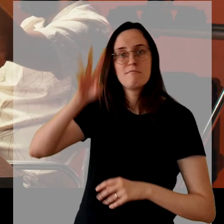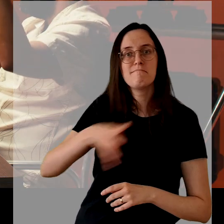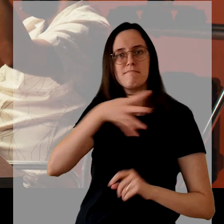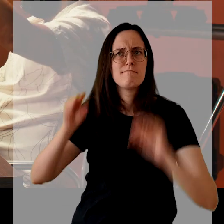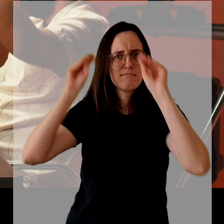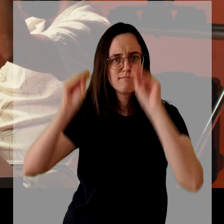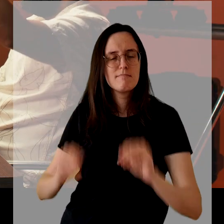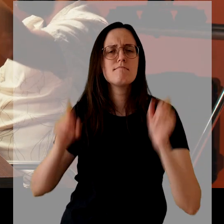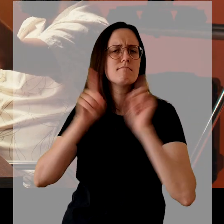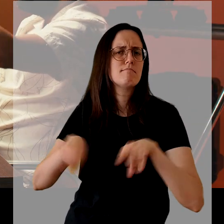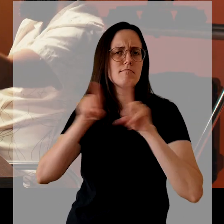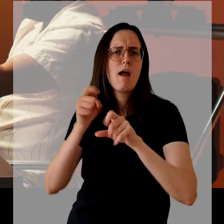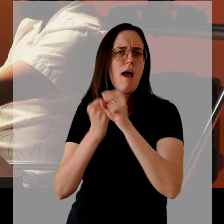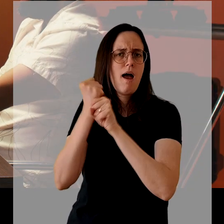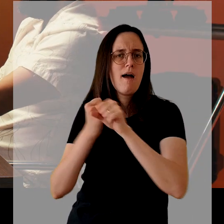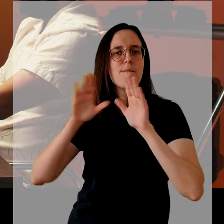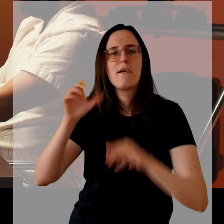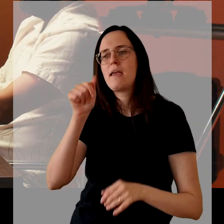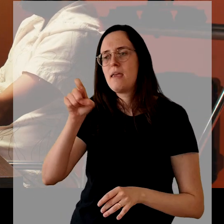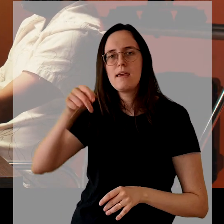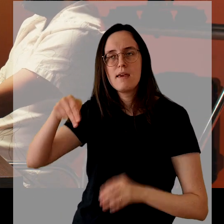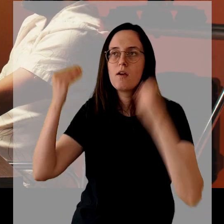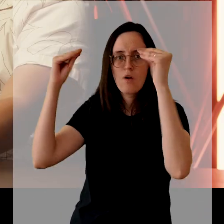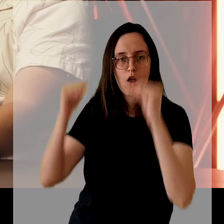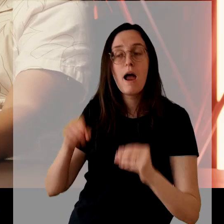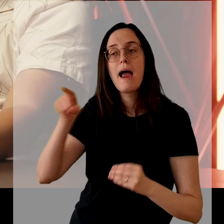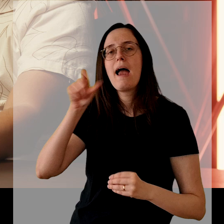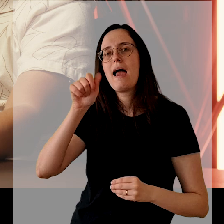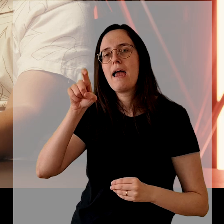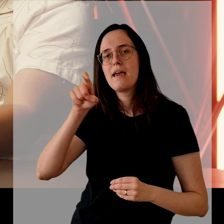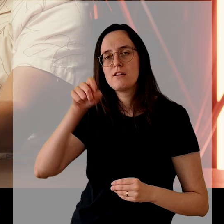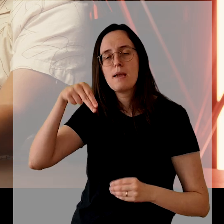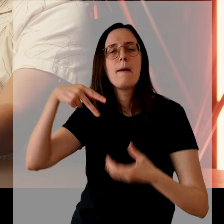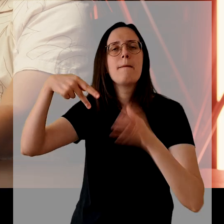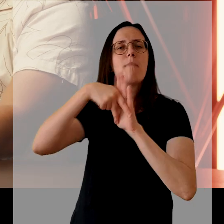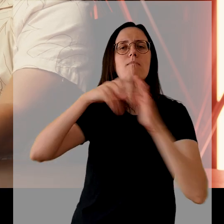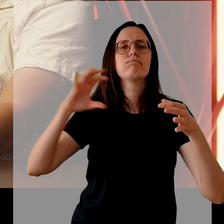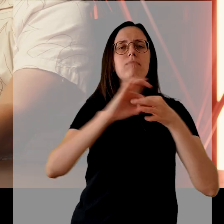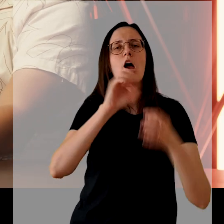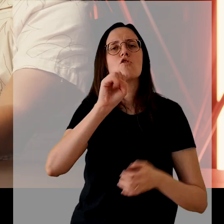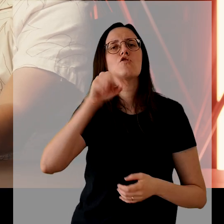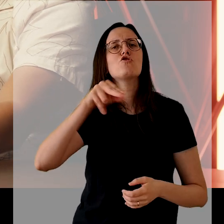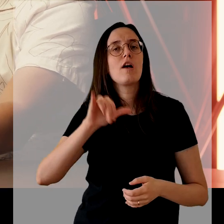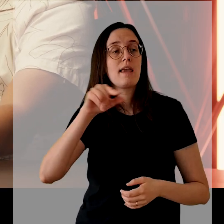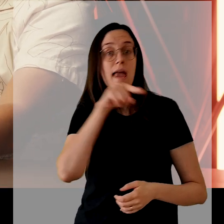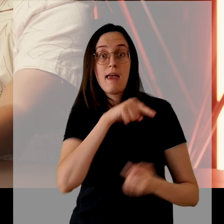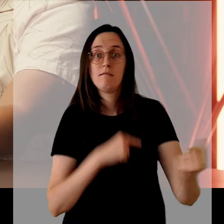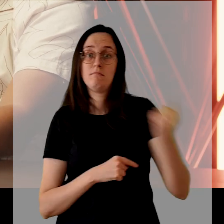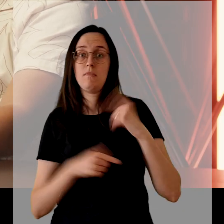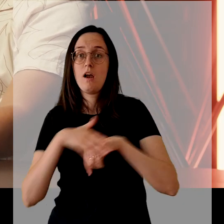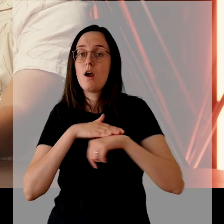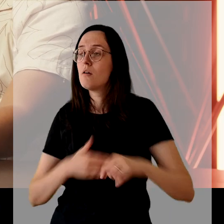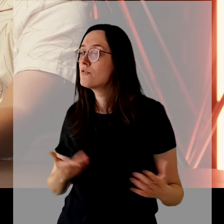na grade, ficou reprise vários anos na EXN, na grade, que é um canal da Sony, né? E o programador da Sony veio